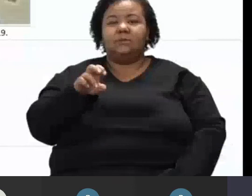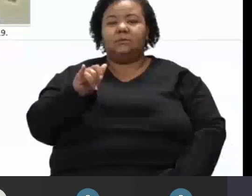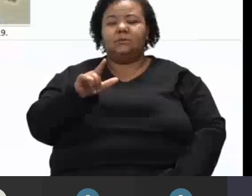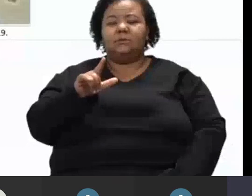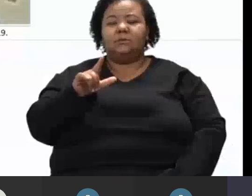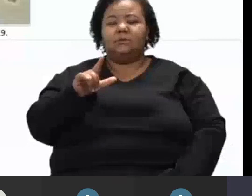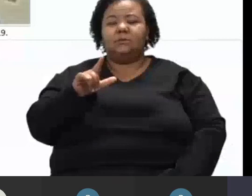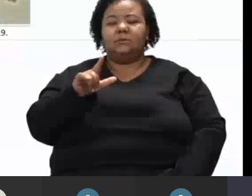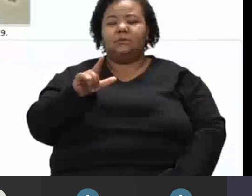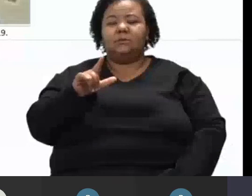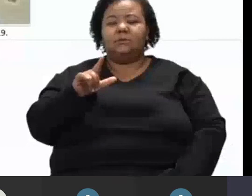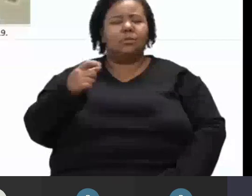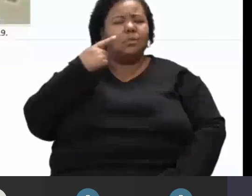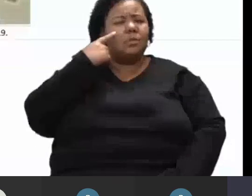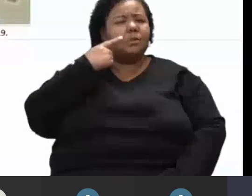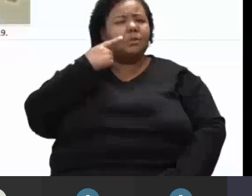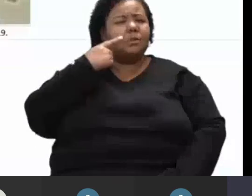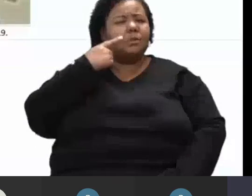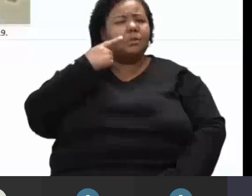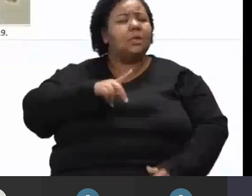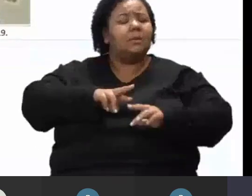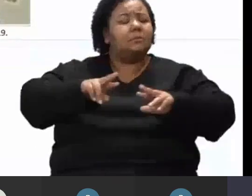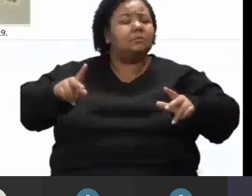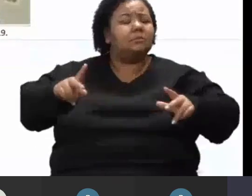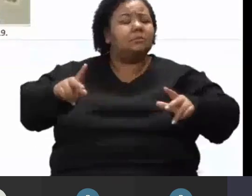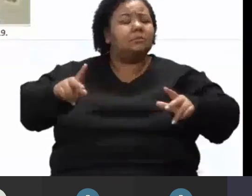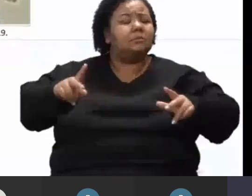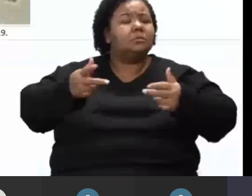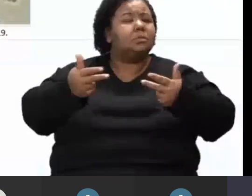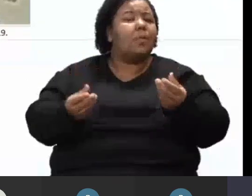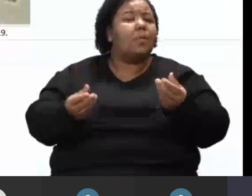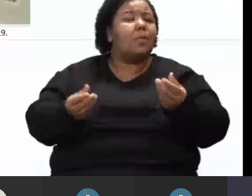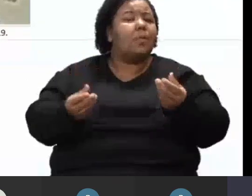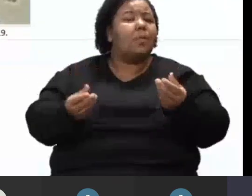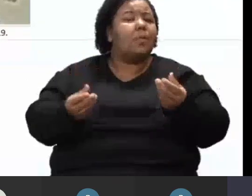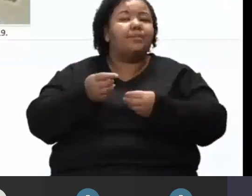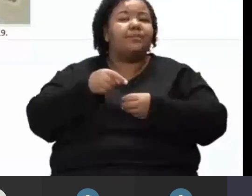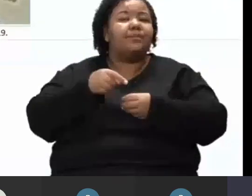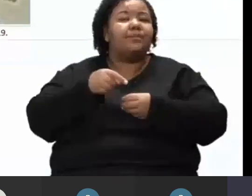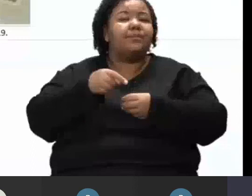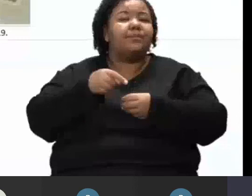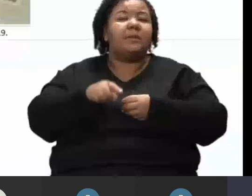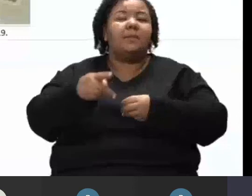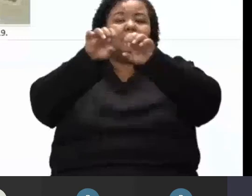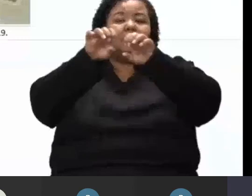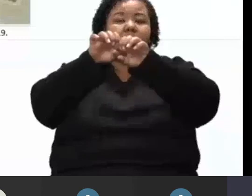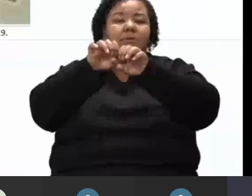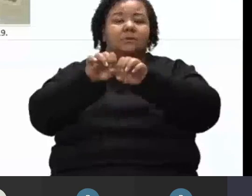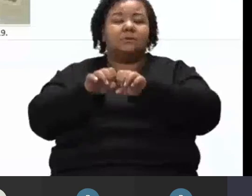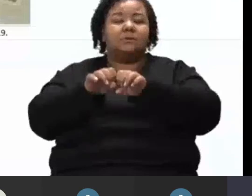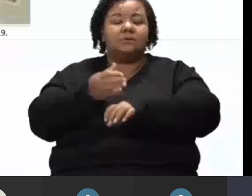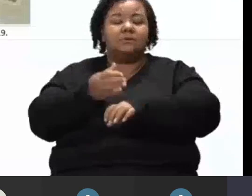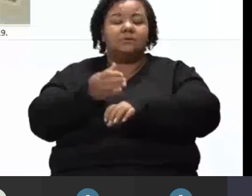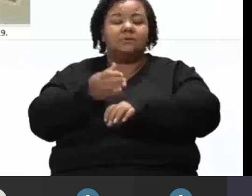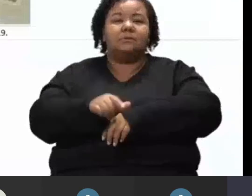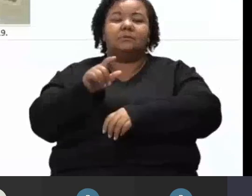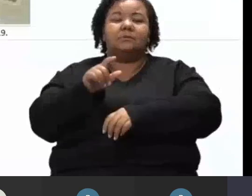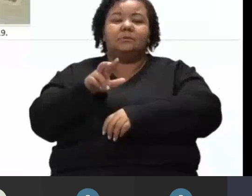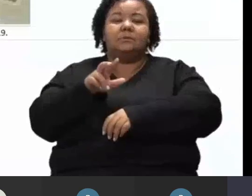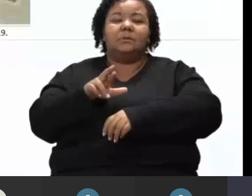de fungos filamentosos? Nós diferenciamos os tipos de fungos filamentosos pelas suas estruturas. Então, as